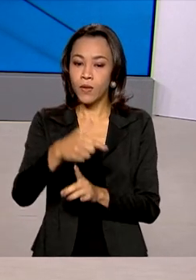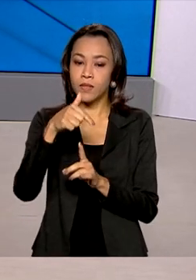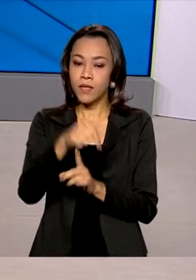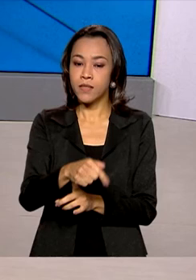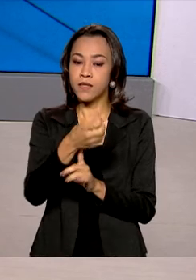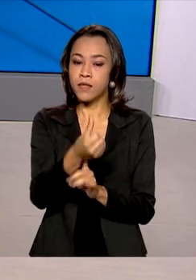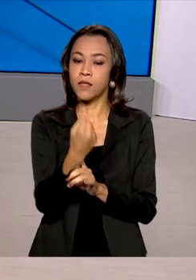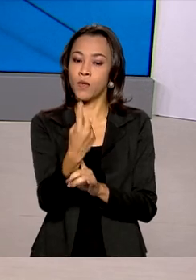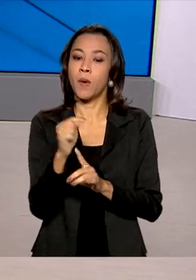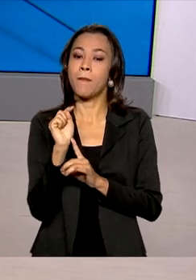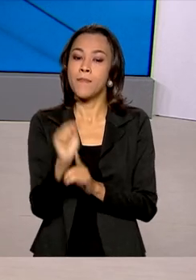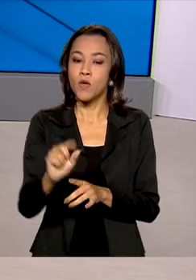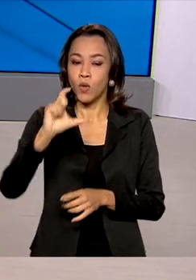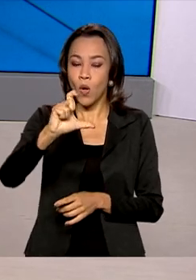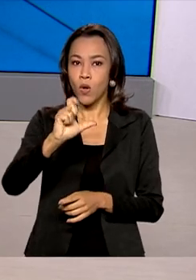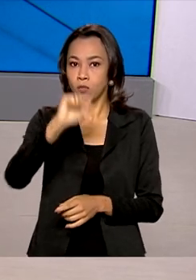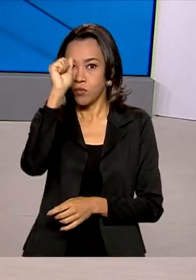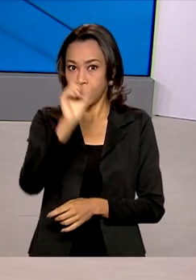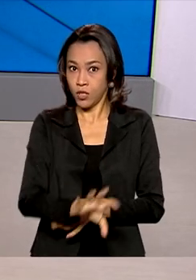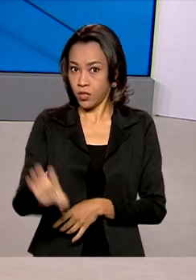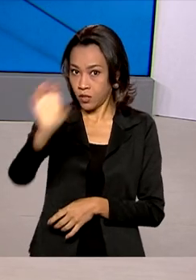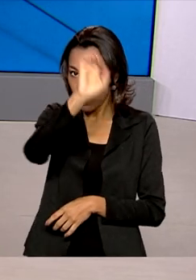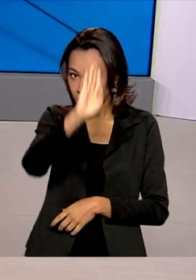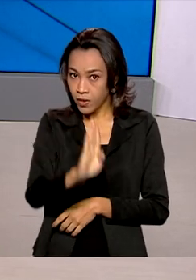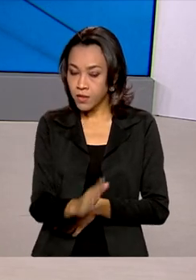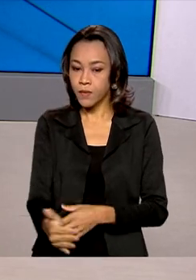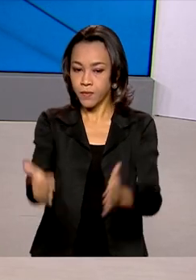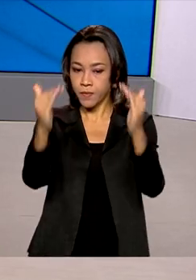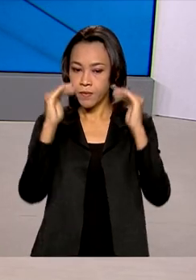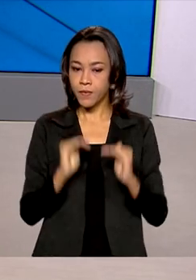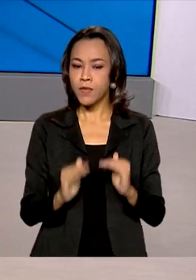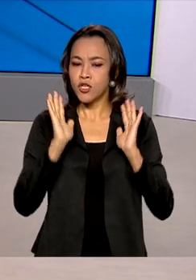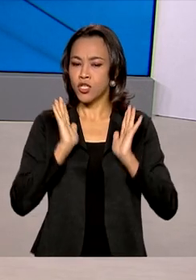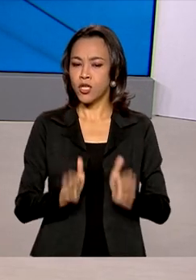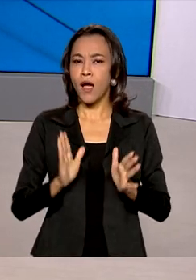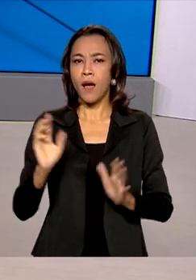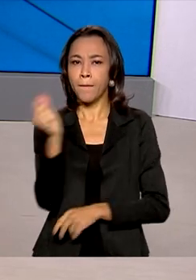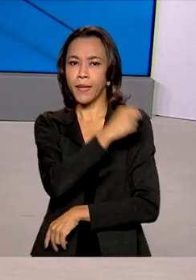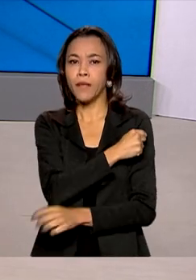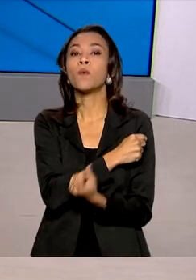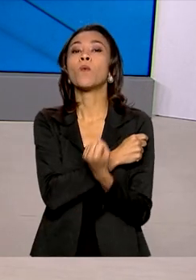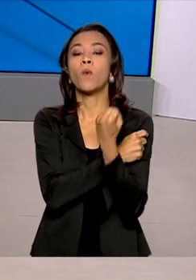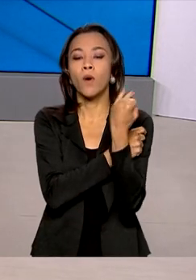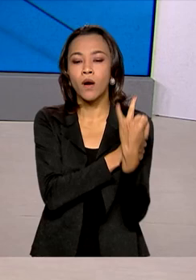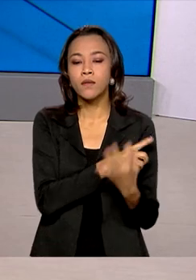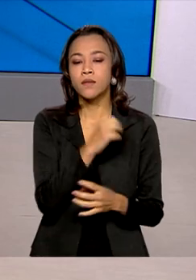233.761.000 doses para todos os estados. As doses aplicadas já somam